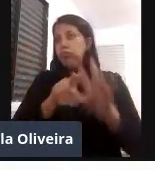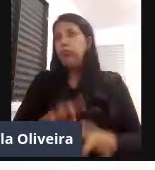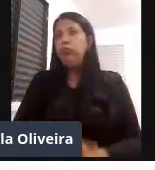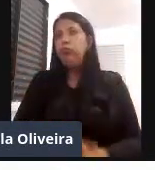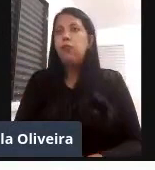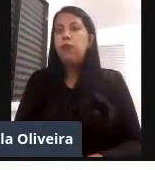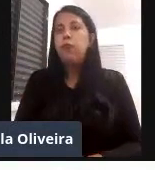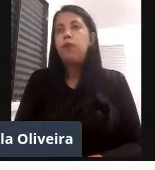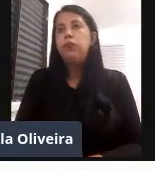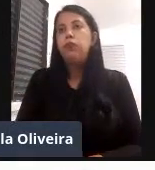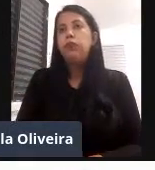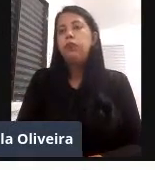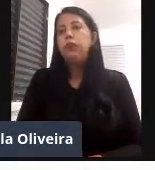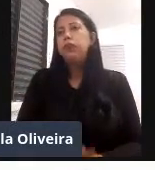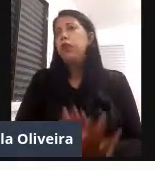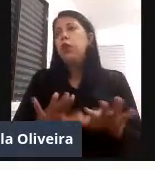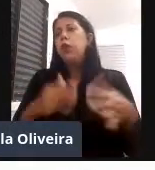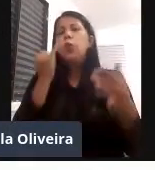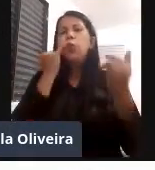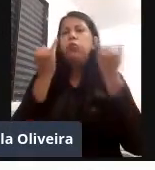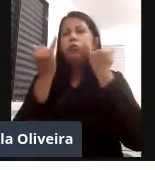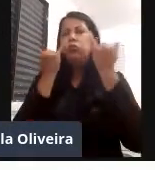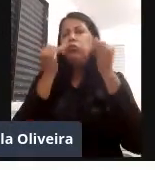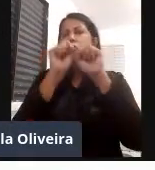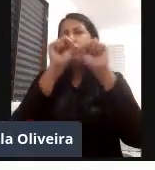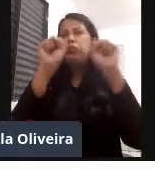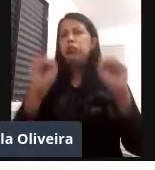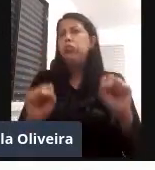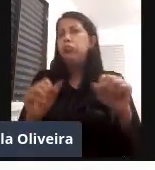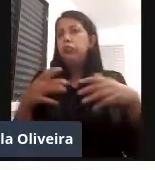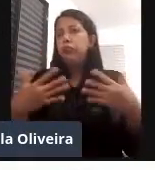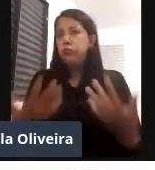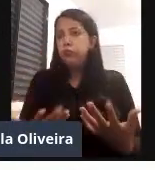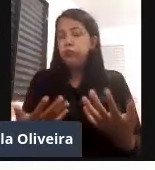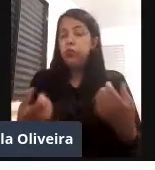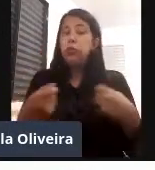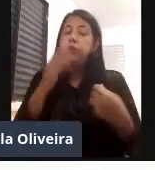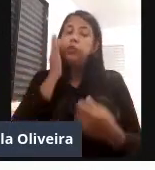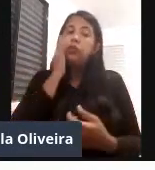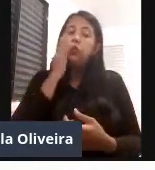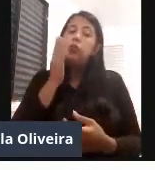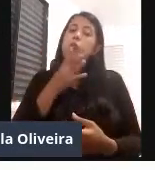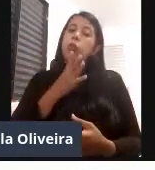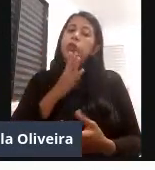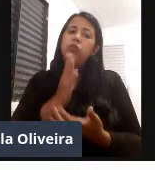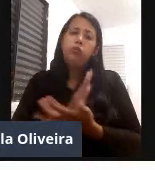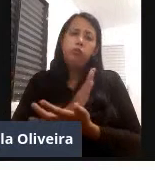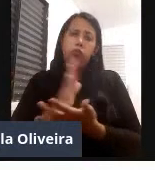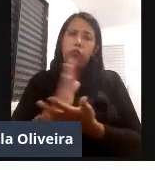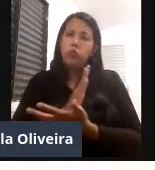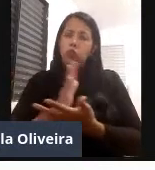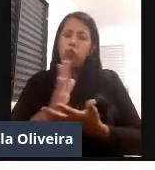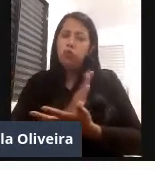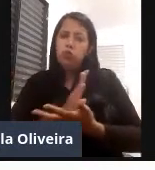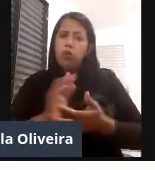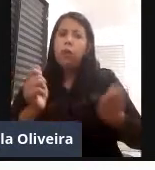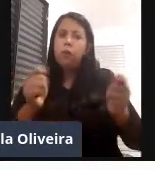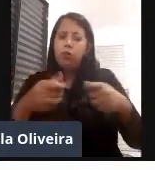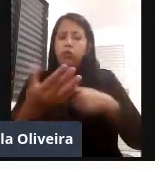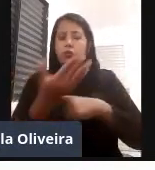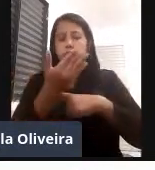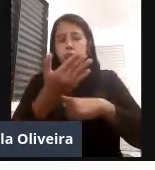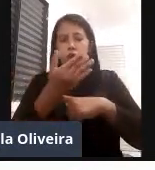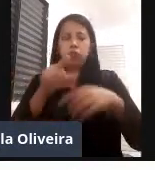dados. Agora, qual base de dados? Então, é necessário que eu conheça algumas para que eu possa me orientar nessa